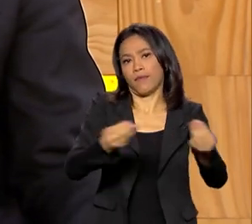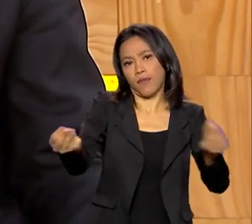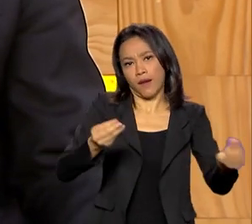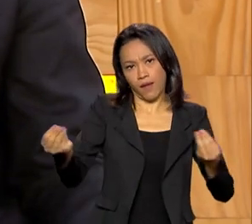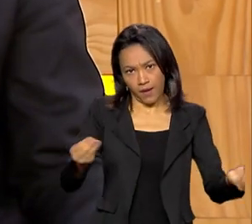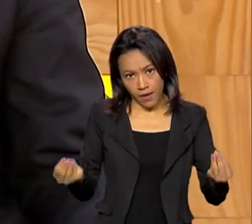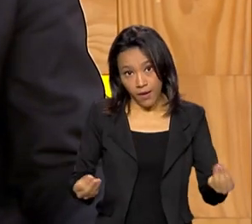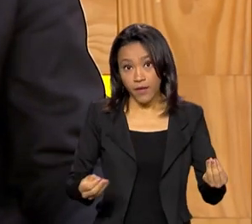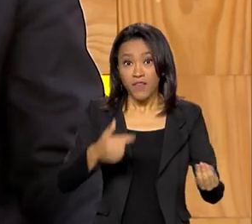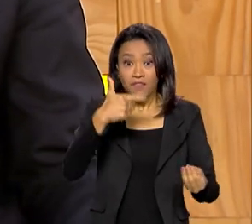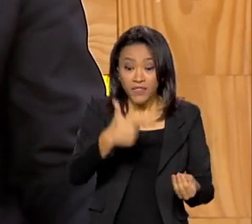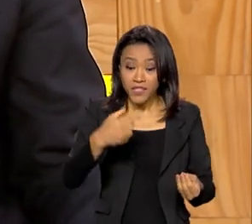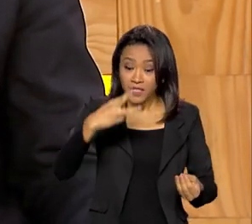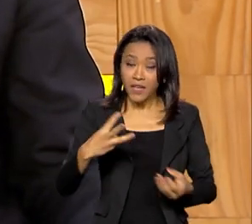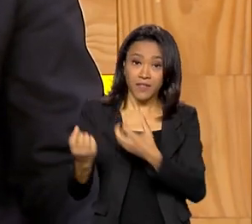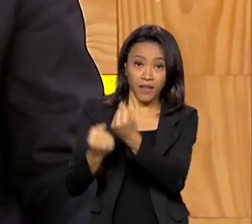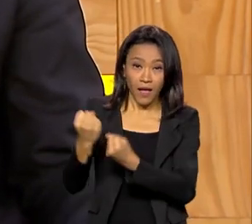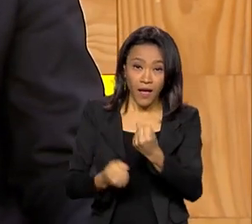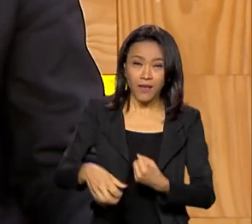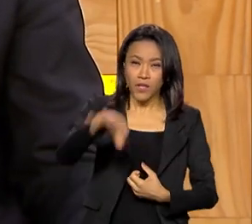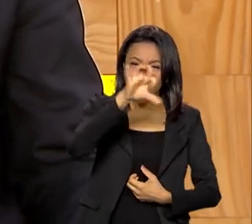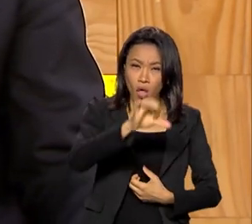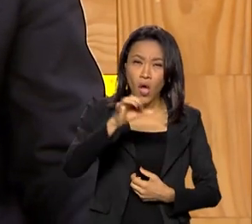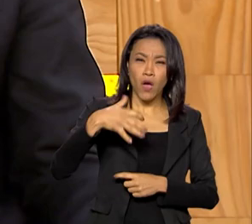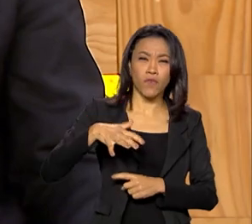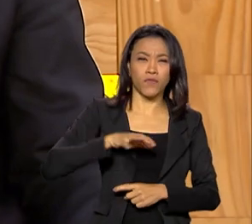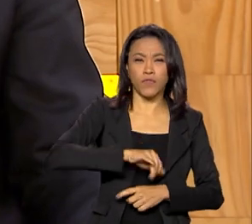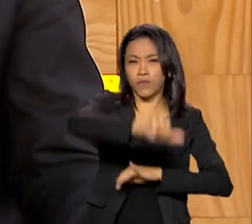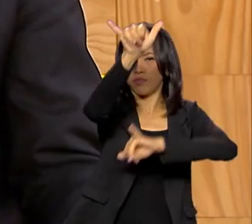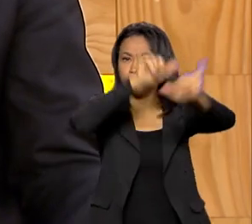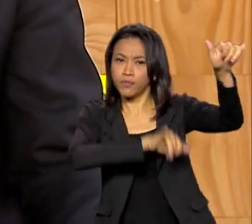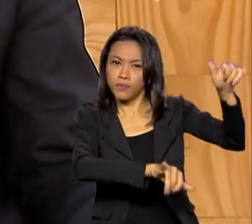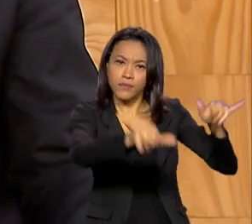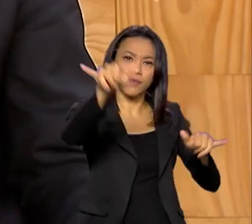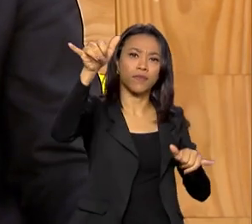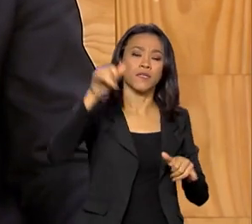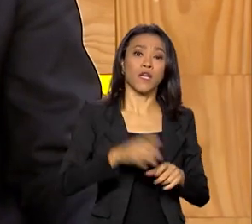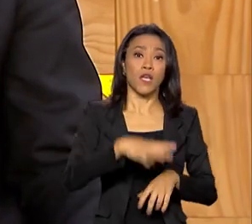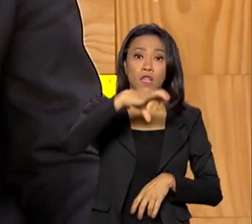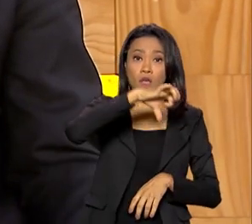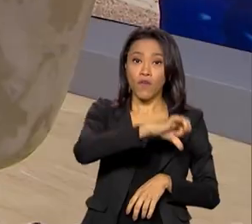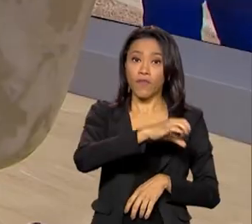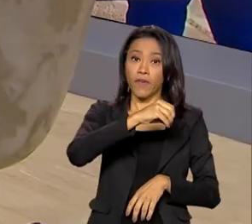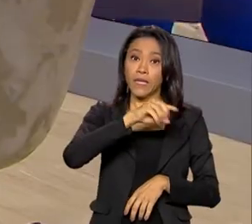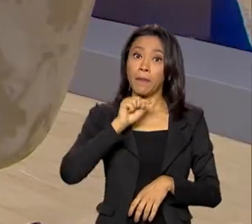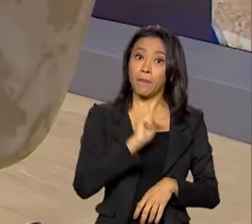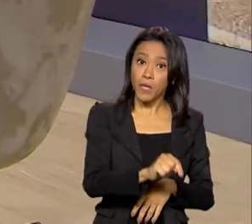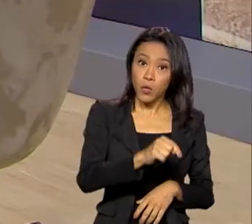23 mil veículos, 9 linhas aéreas, 90 mil funcionários,